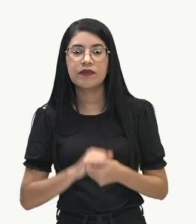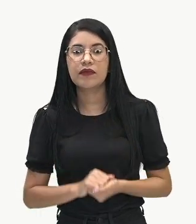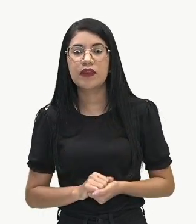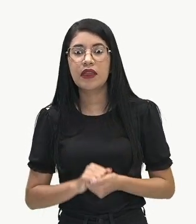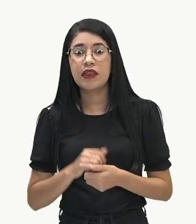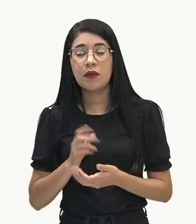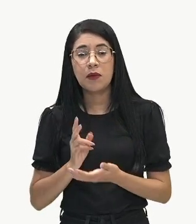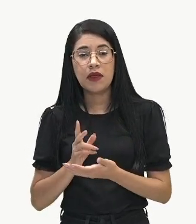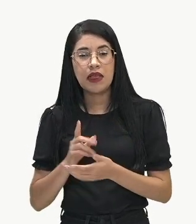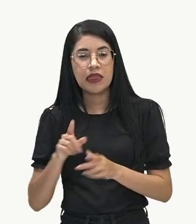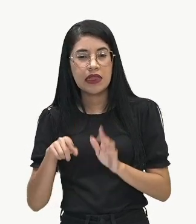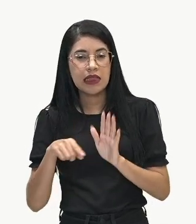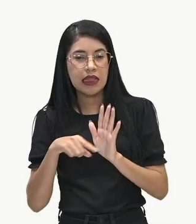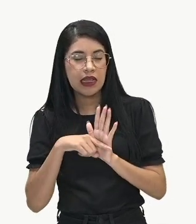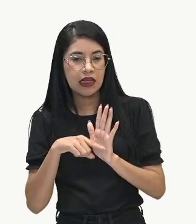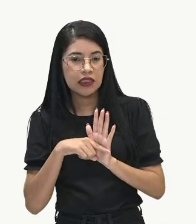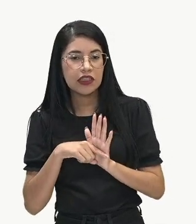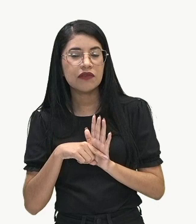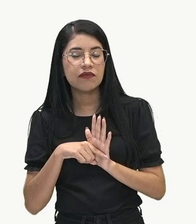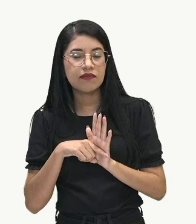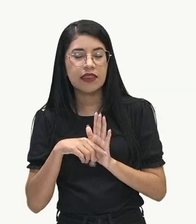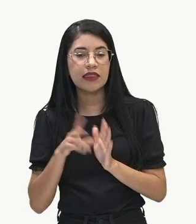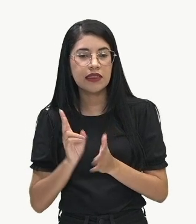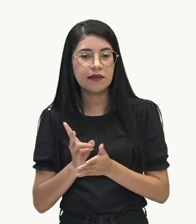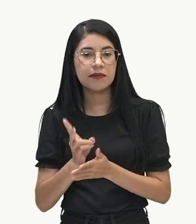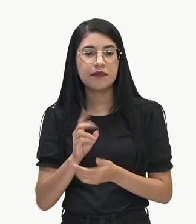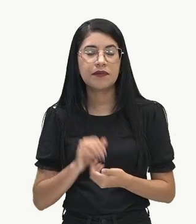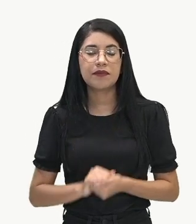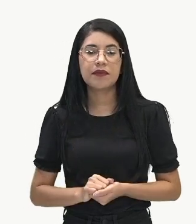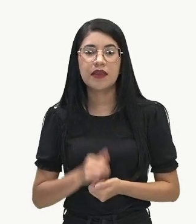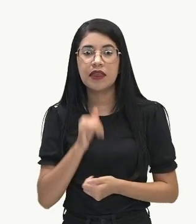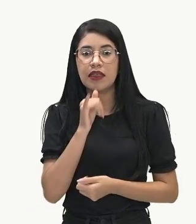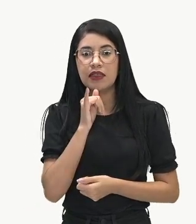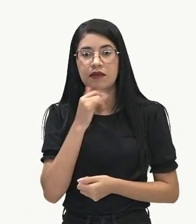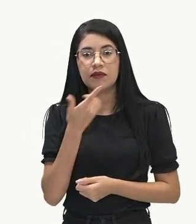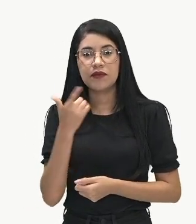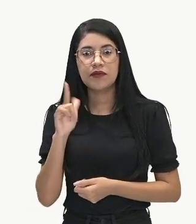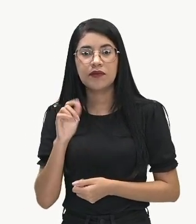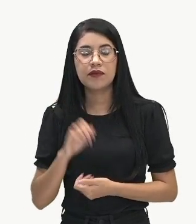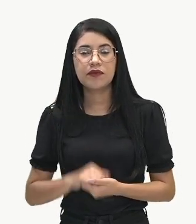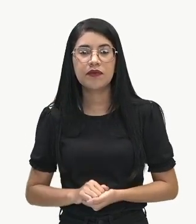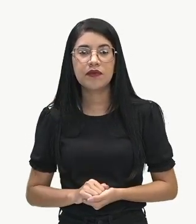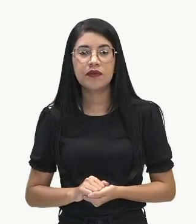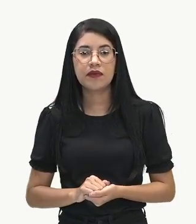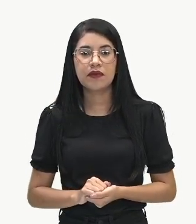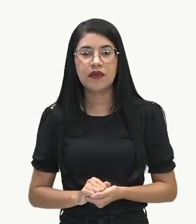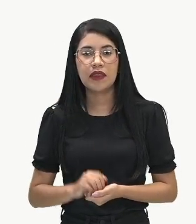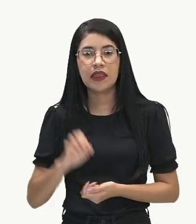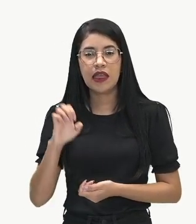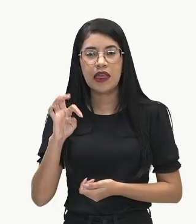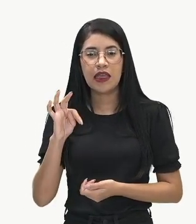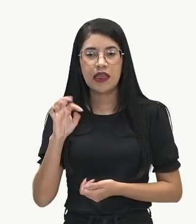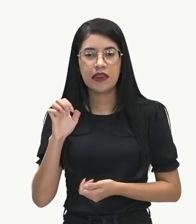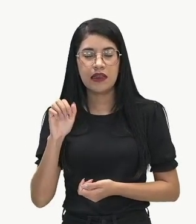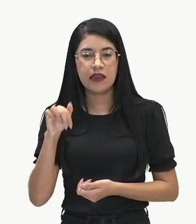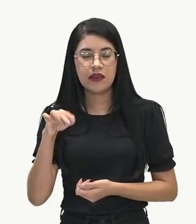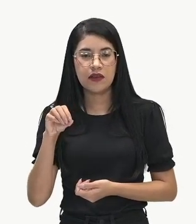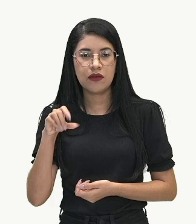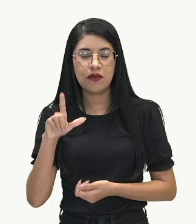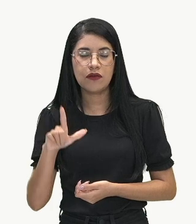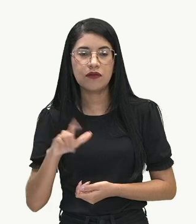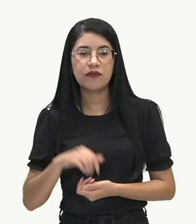combustão é negativa? Toda combustão é negativa. Olha outro exemplo. Combustão completa do etanol. 1 mol